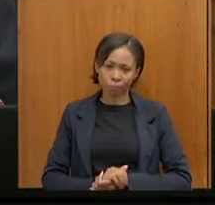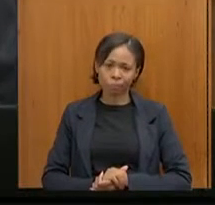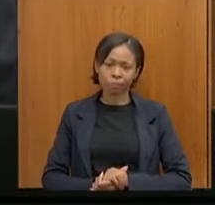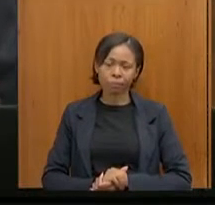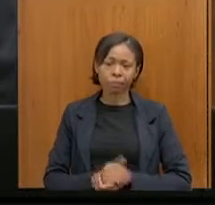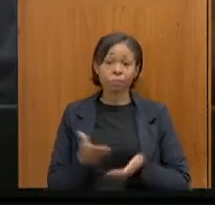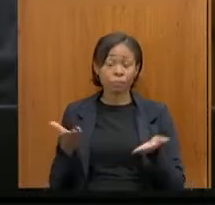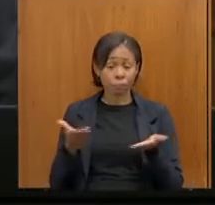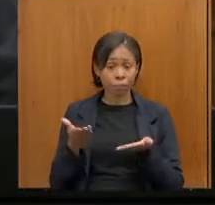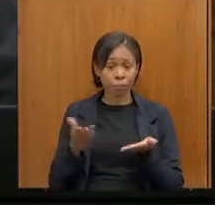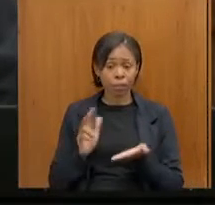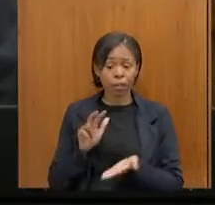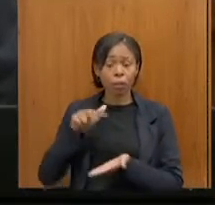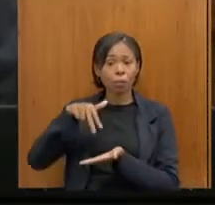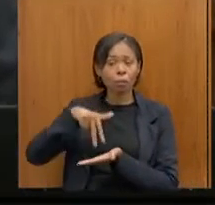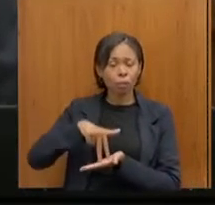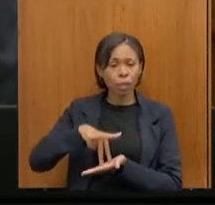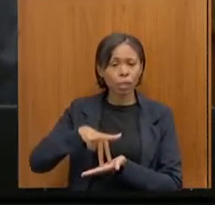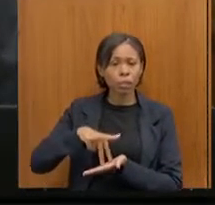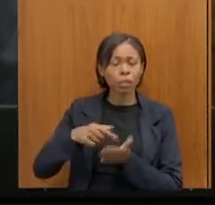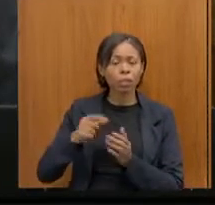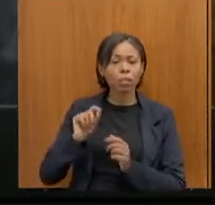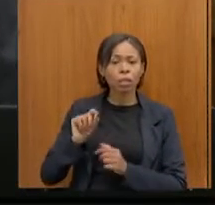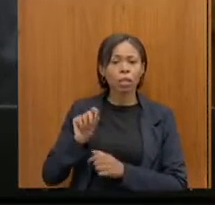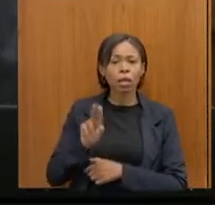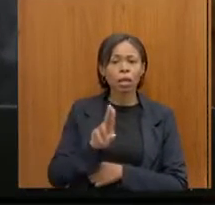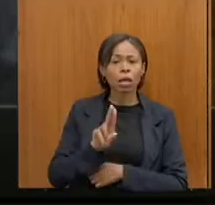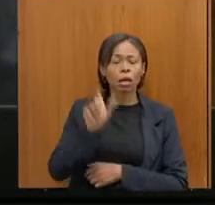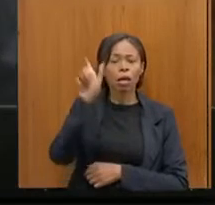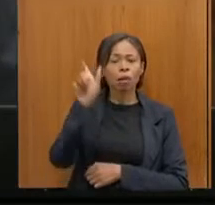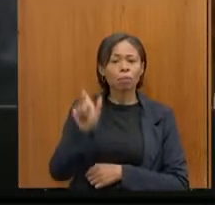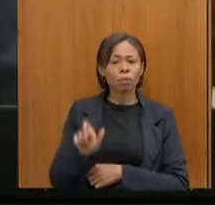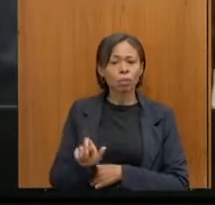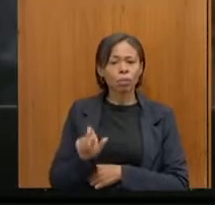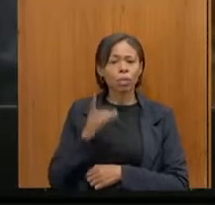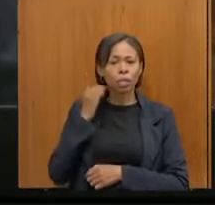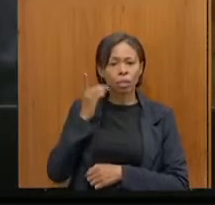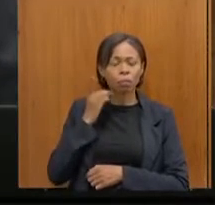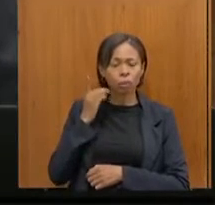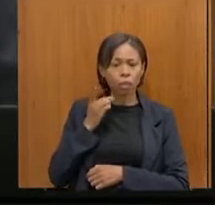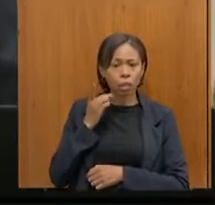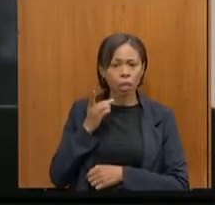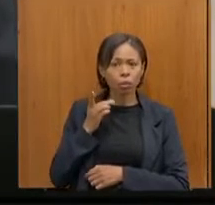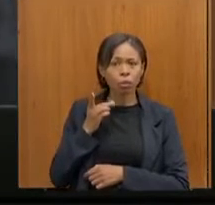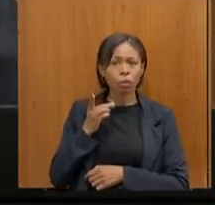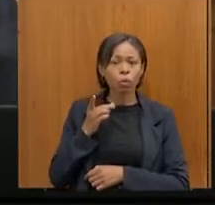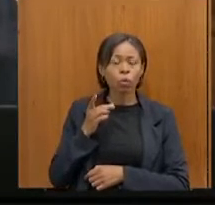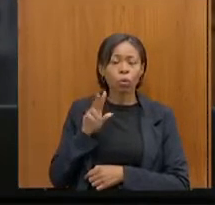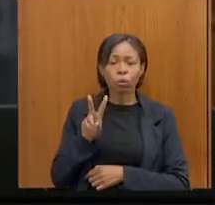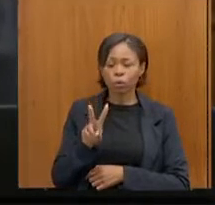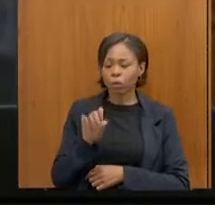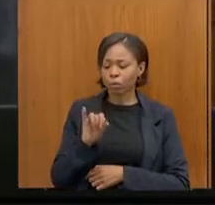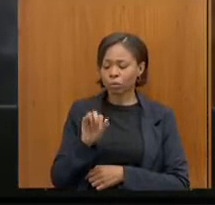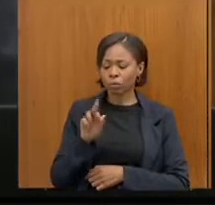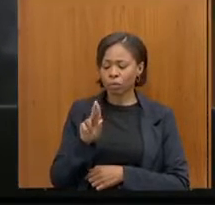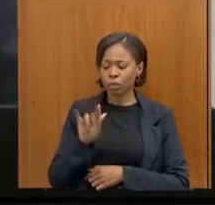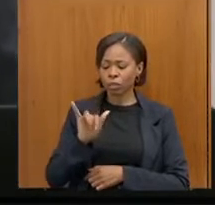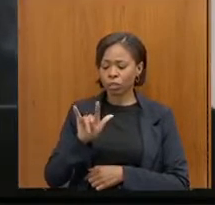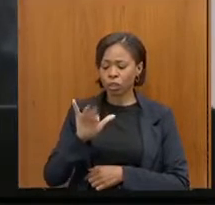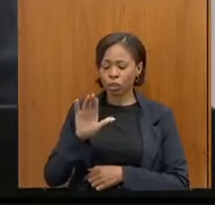a presença do nosso querido amigo deputado estadual Virgílio Guimarães